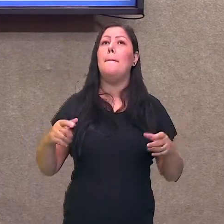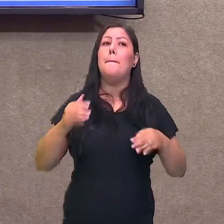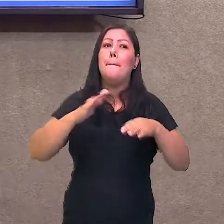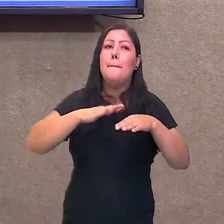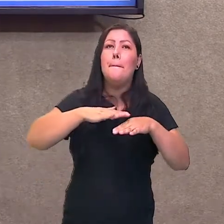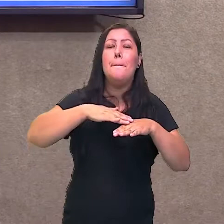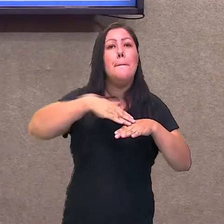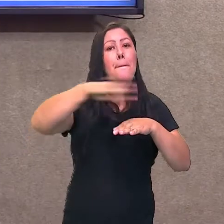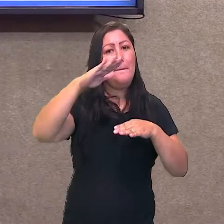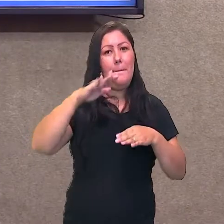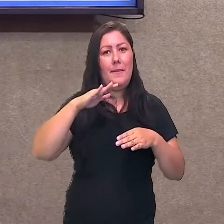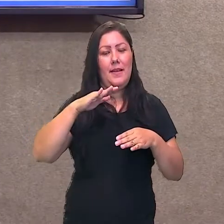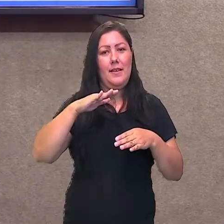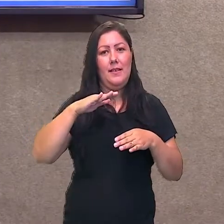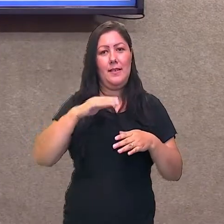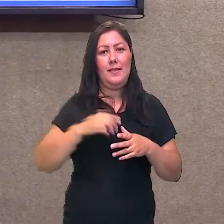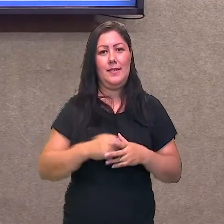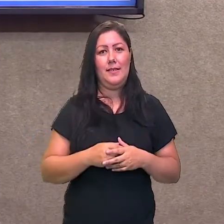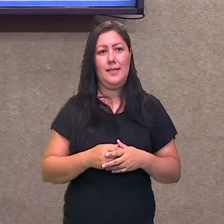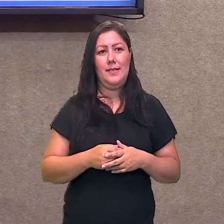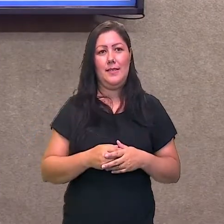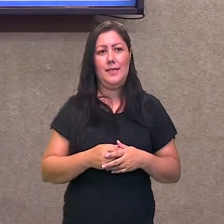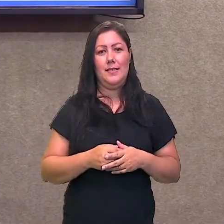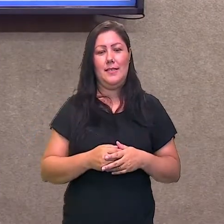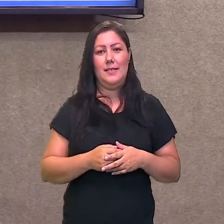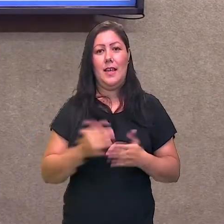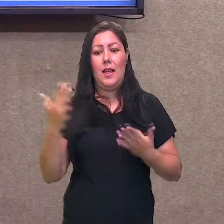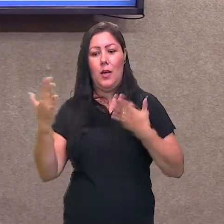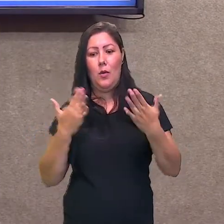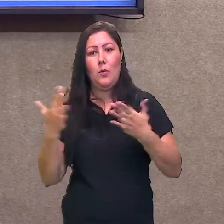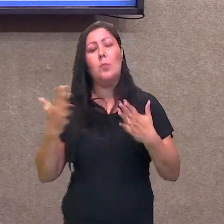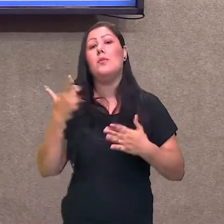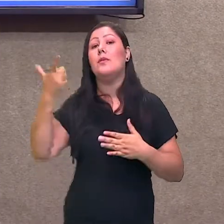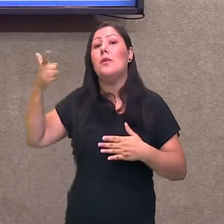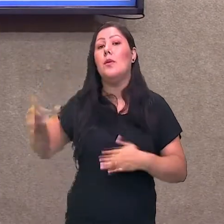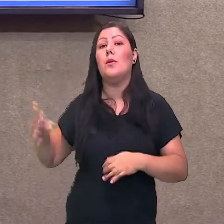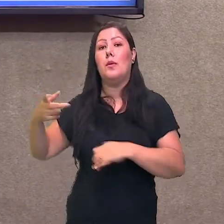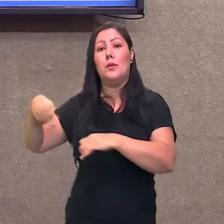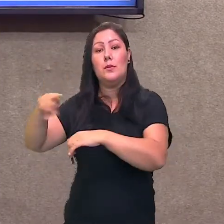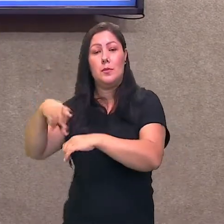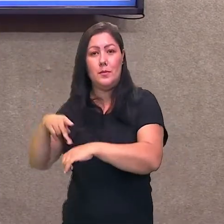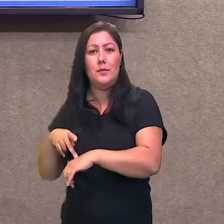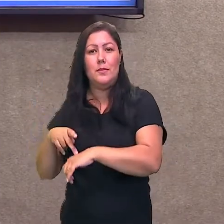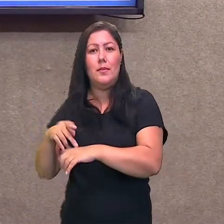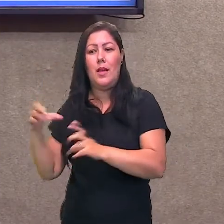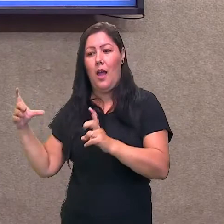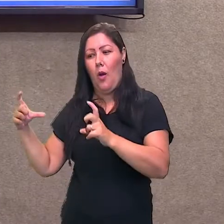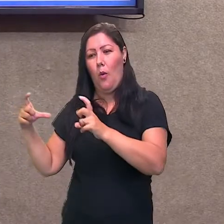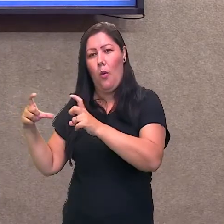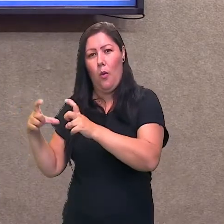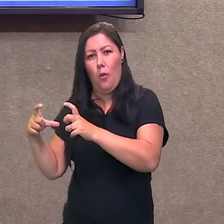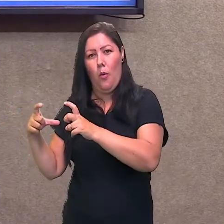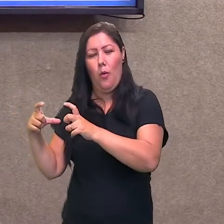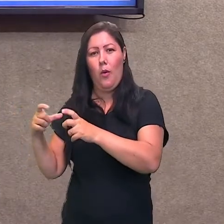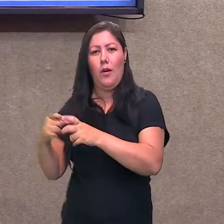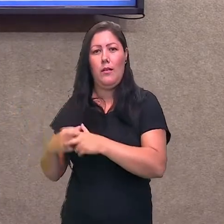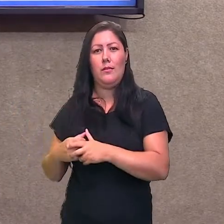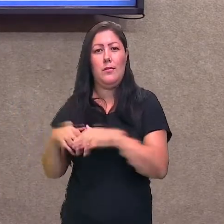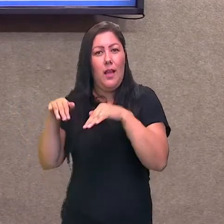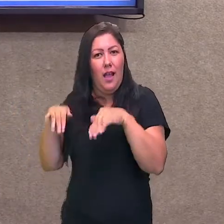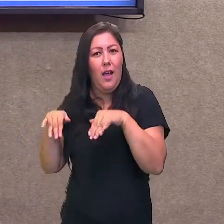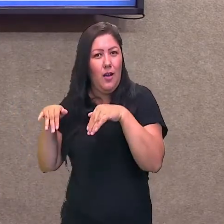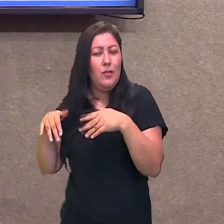Ok? Só o Brasil. Não estou falando da porção da América do Sul toda, não. Só o Brasil.